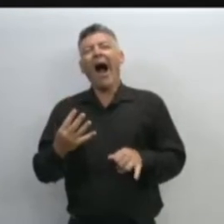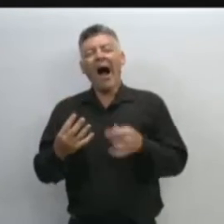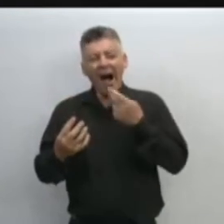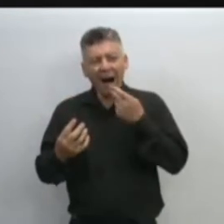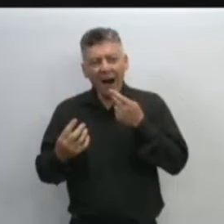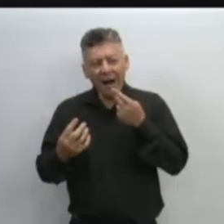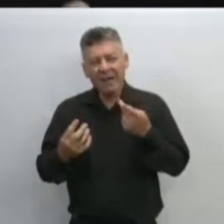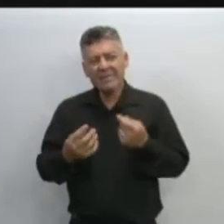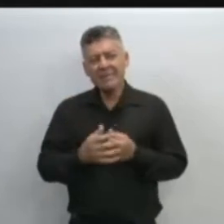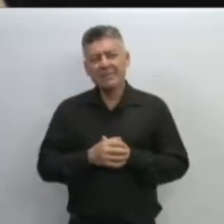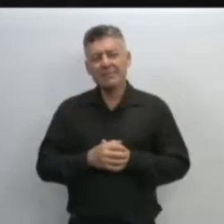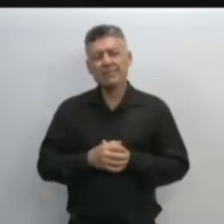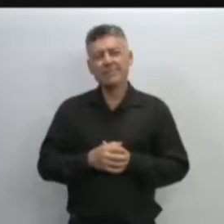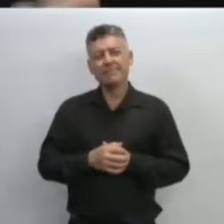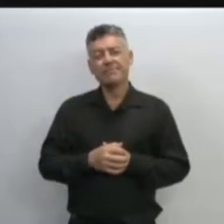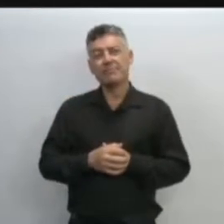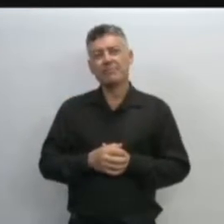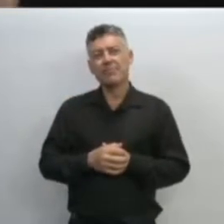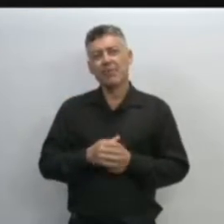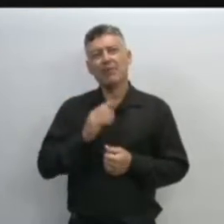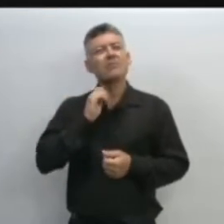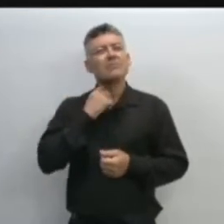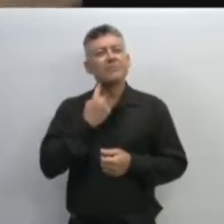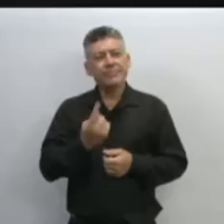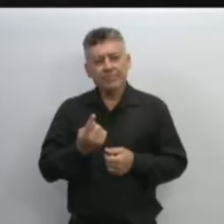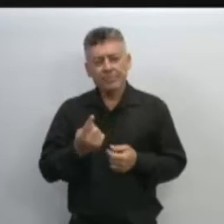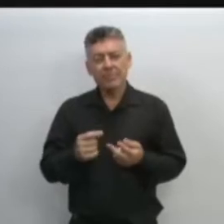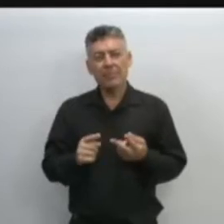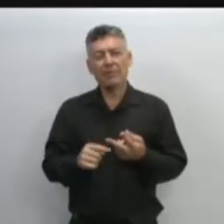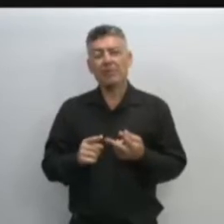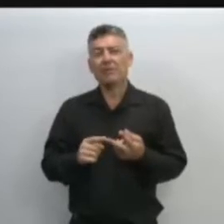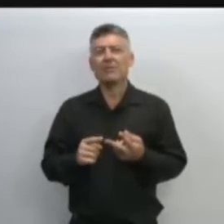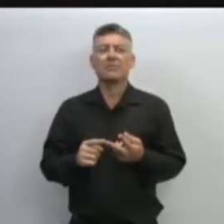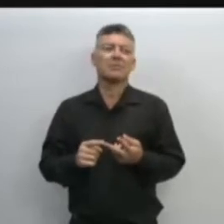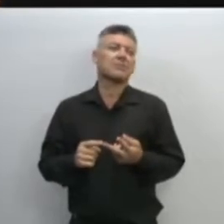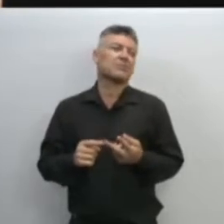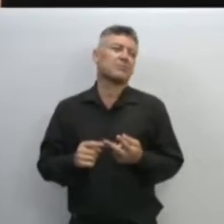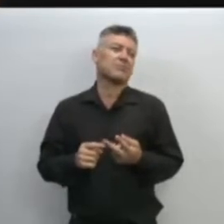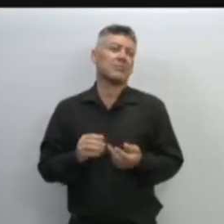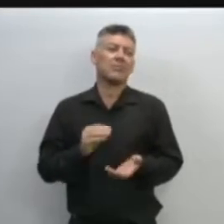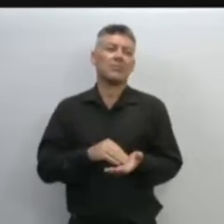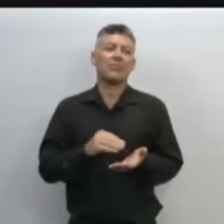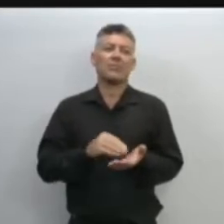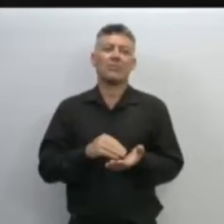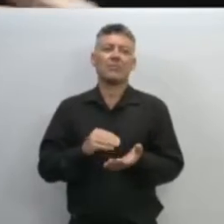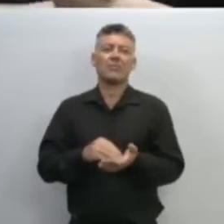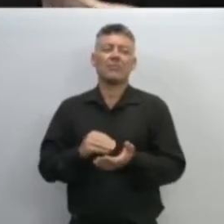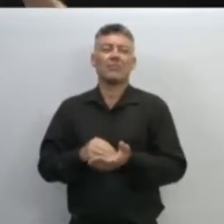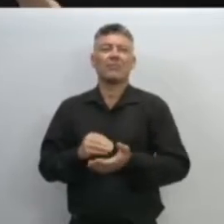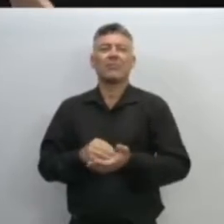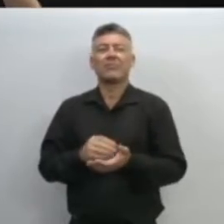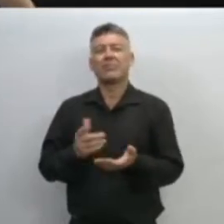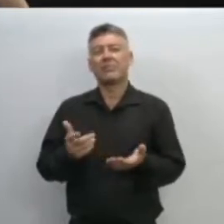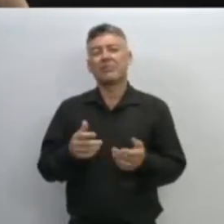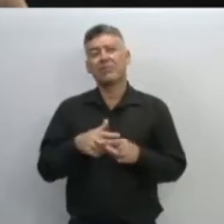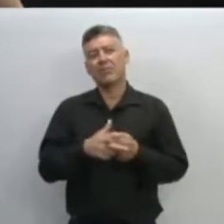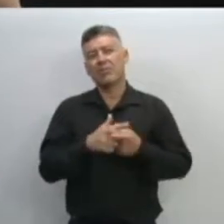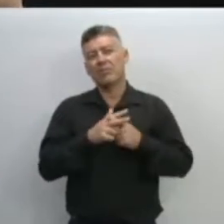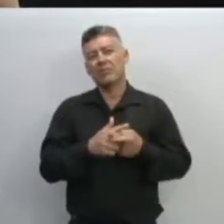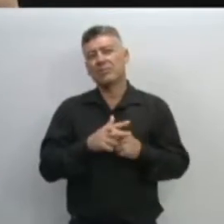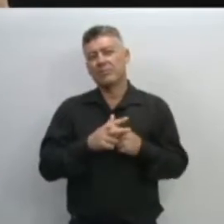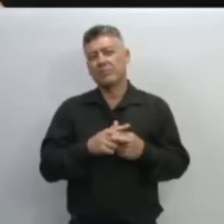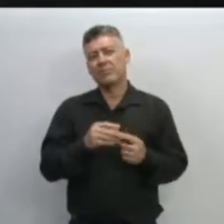falou falaram com relação à sujeira, com relação à falta de manutenção